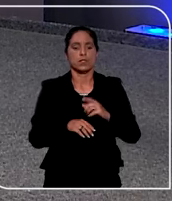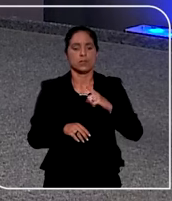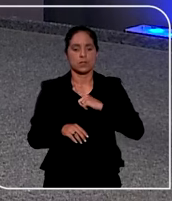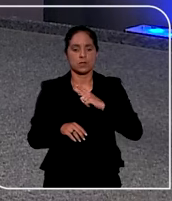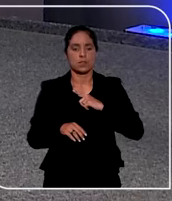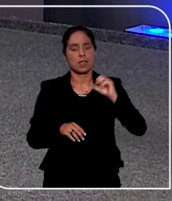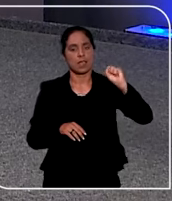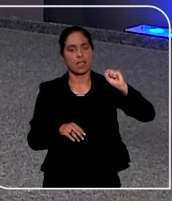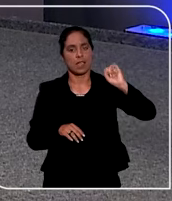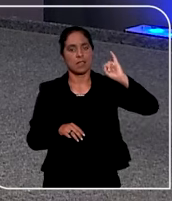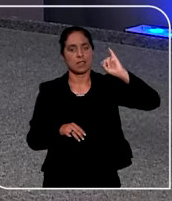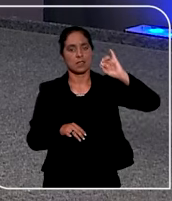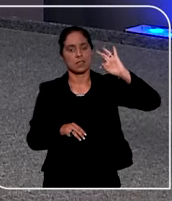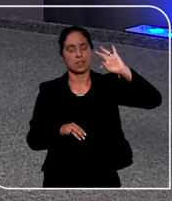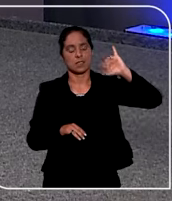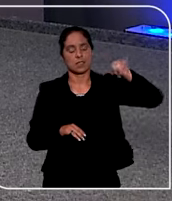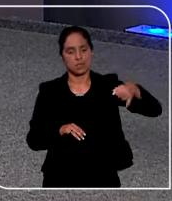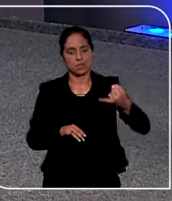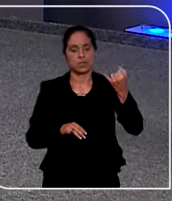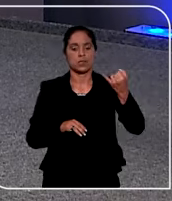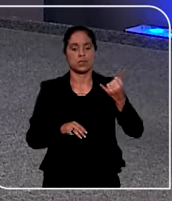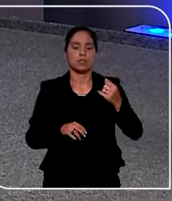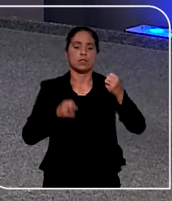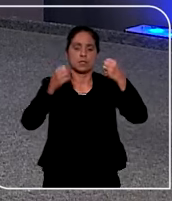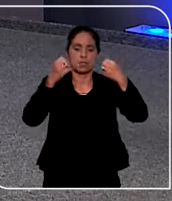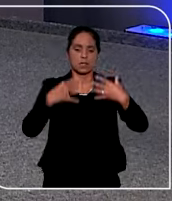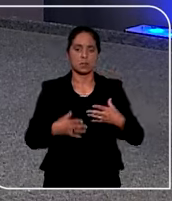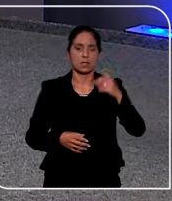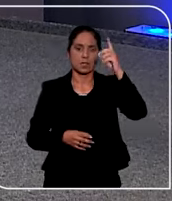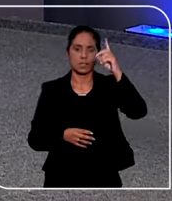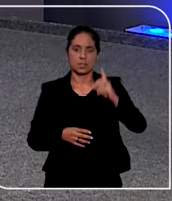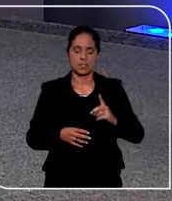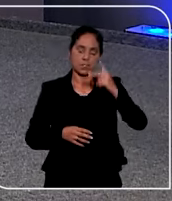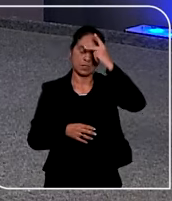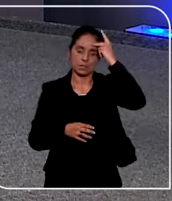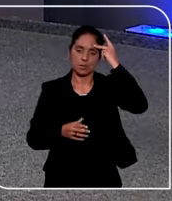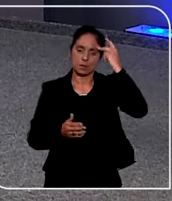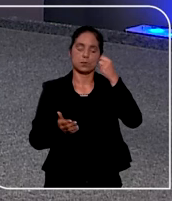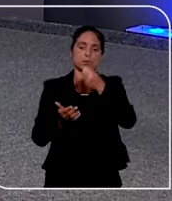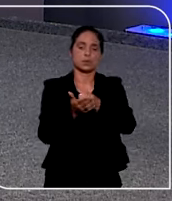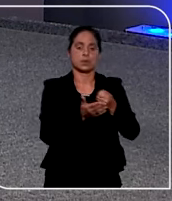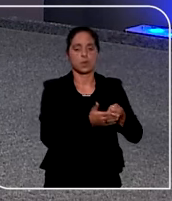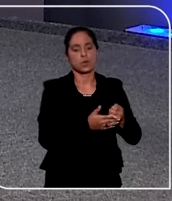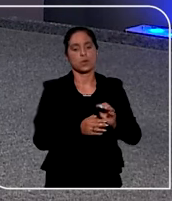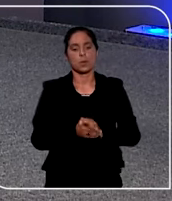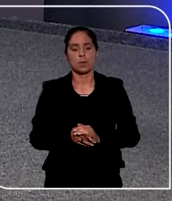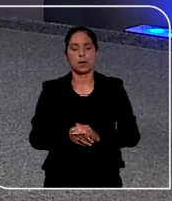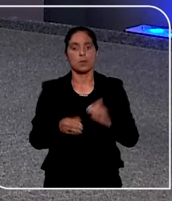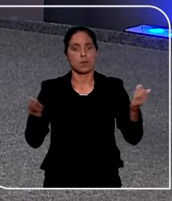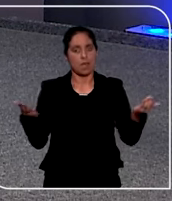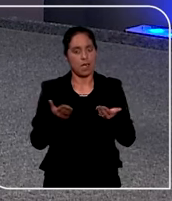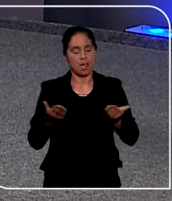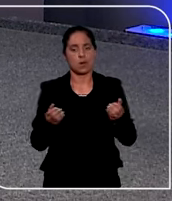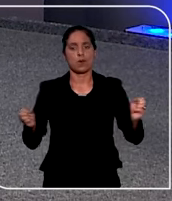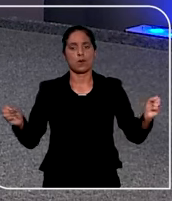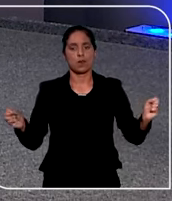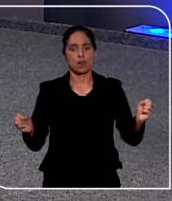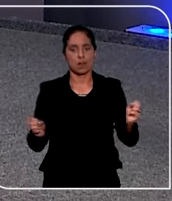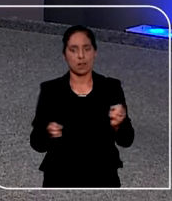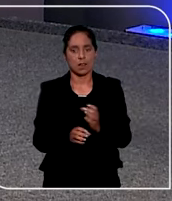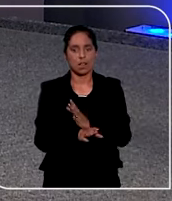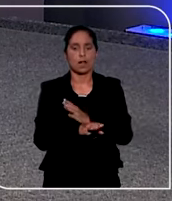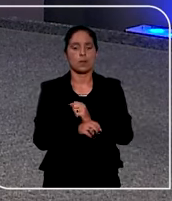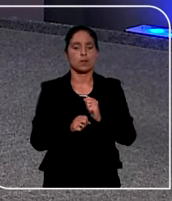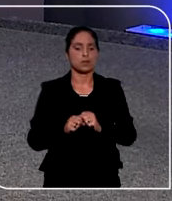aqui tem STJ que fala sobre o direito do consumidor e a gente encerra o